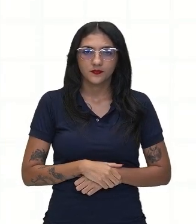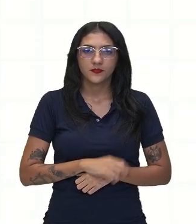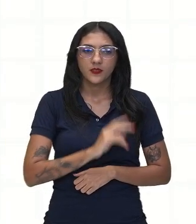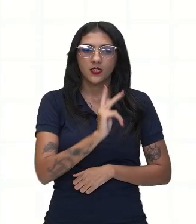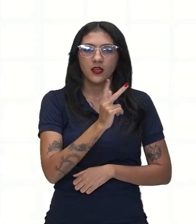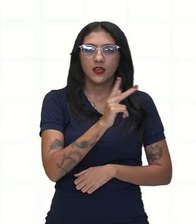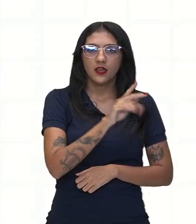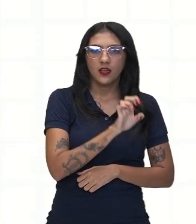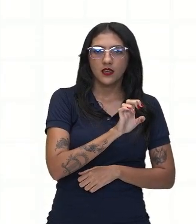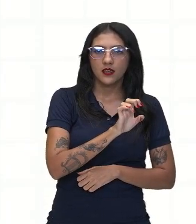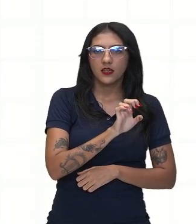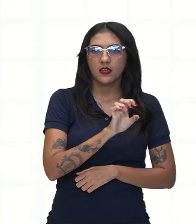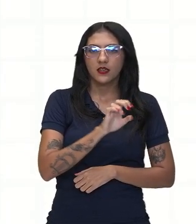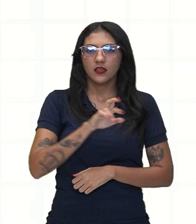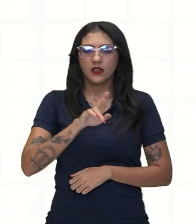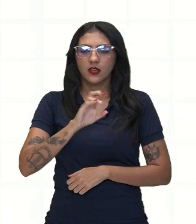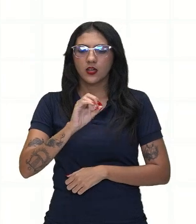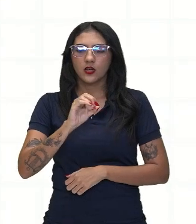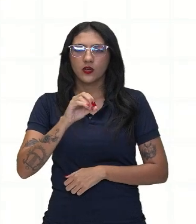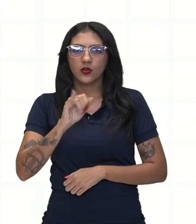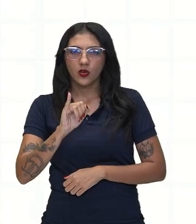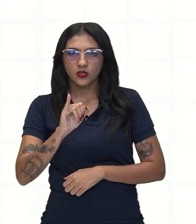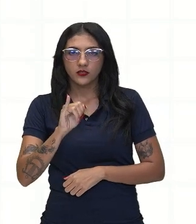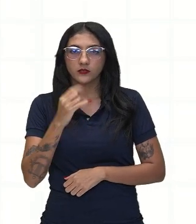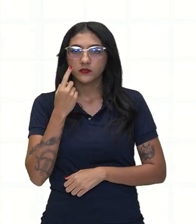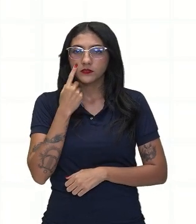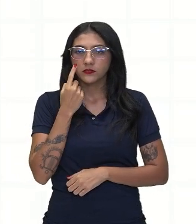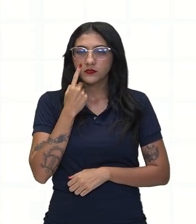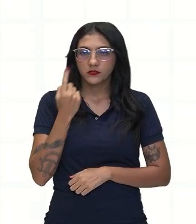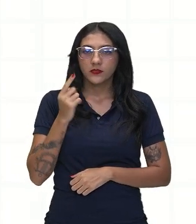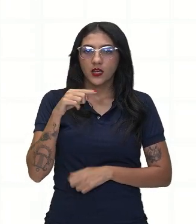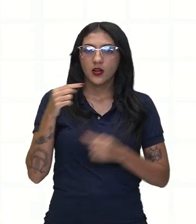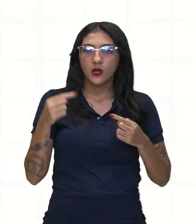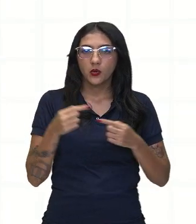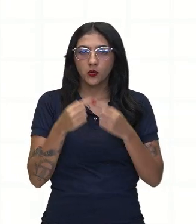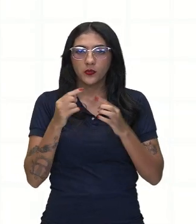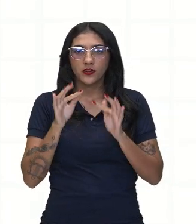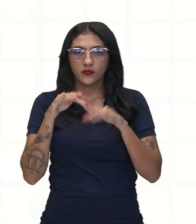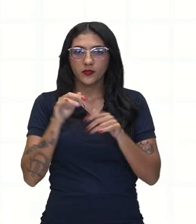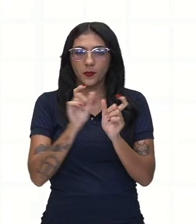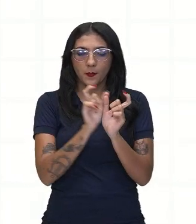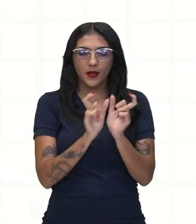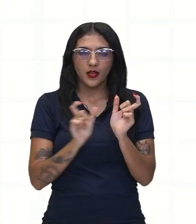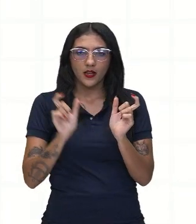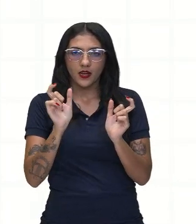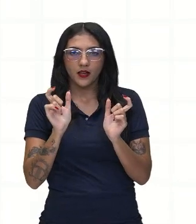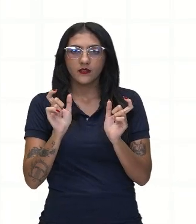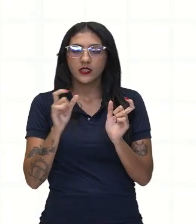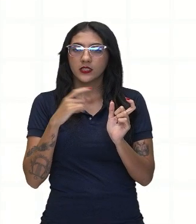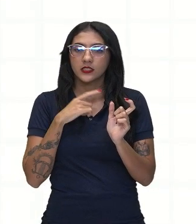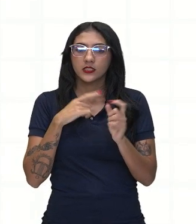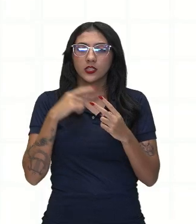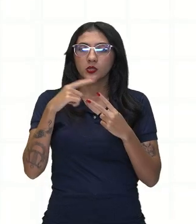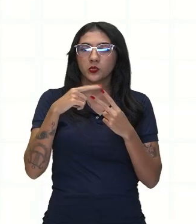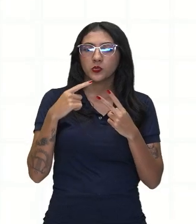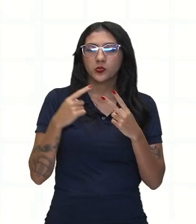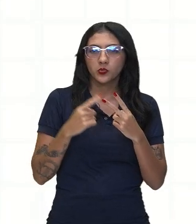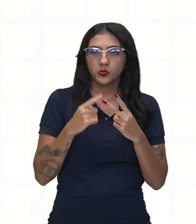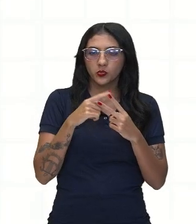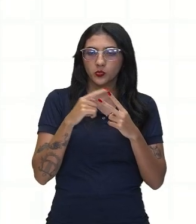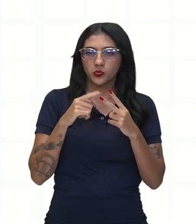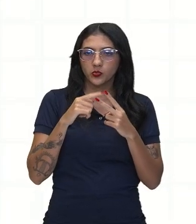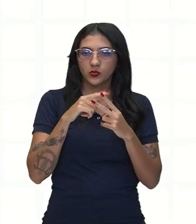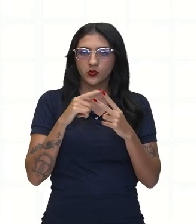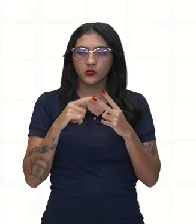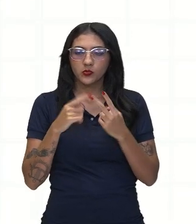né? É terminado em ditongo aberto, porque eu tenho uma vogal e uma semivogal, né? Então, ele